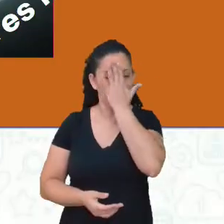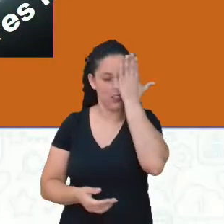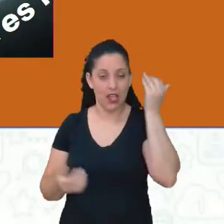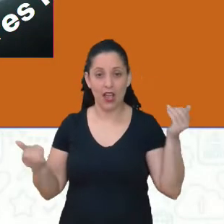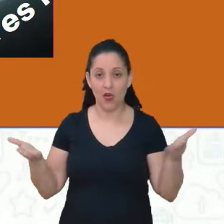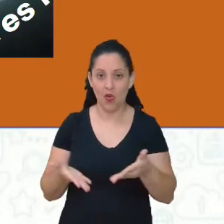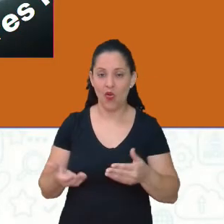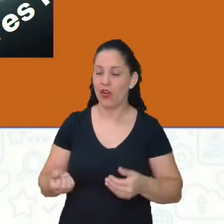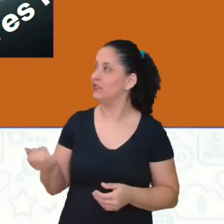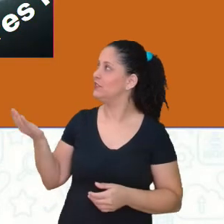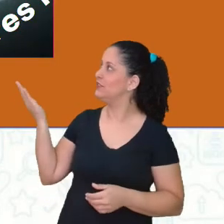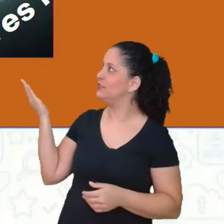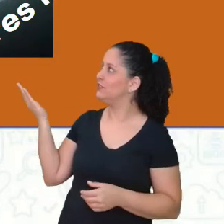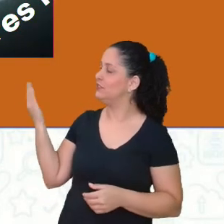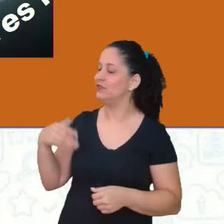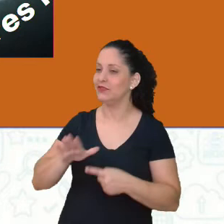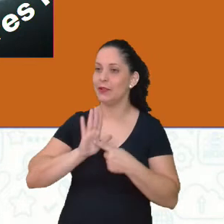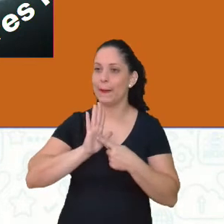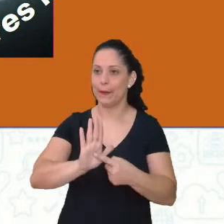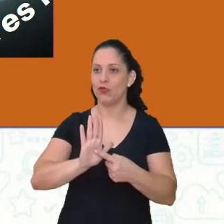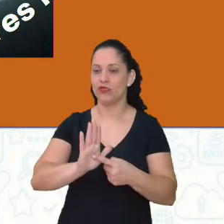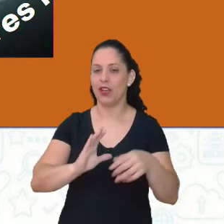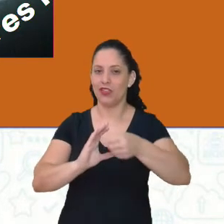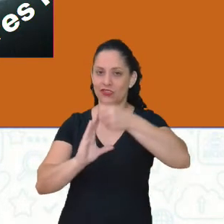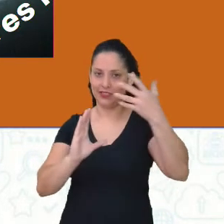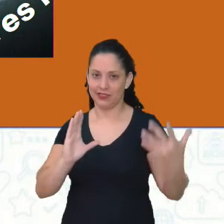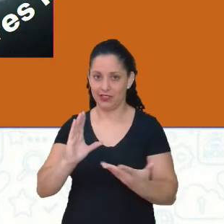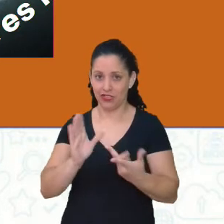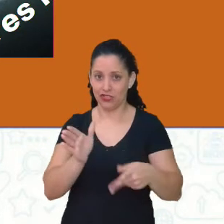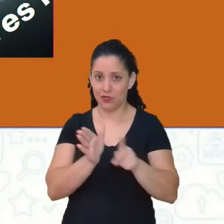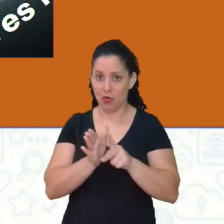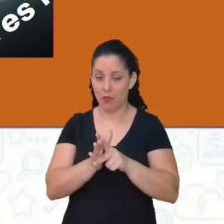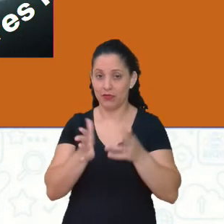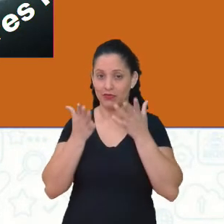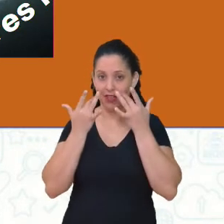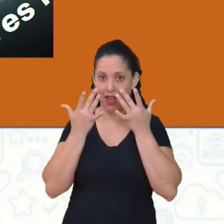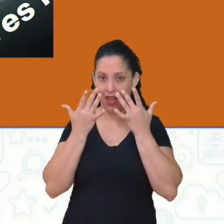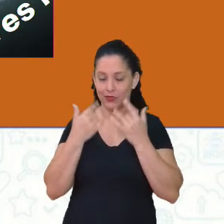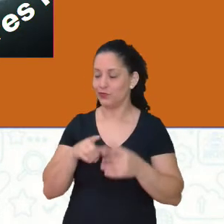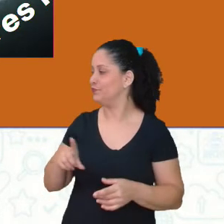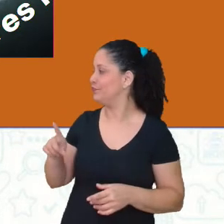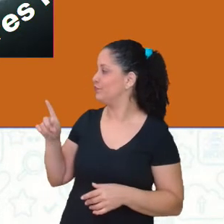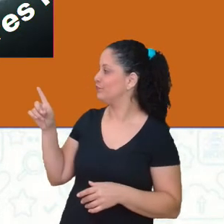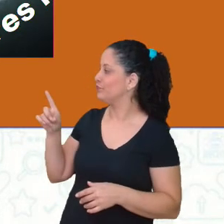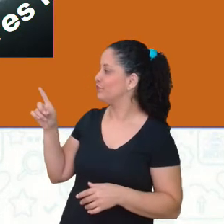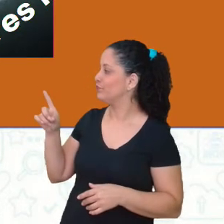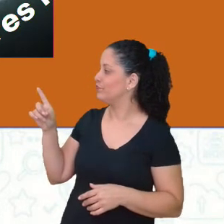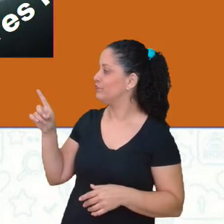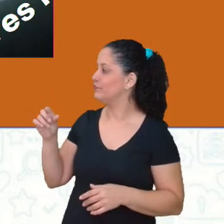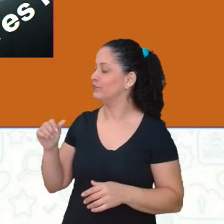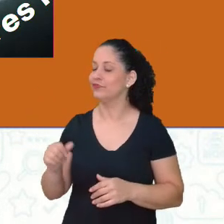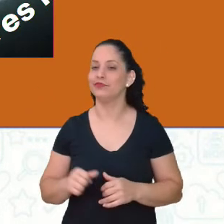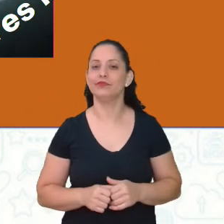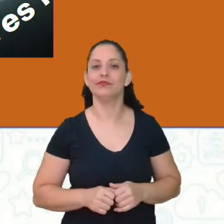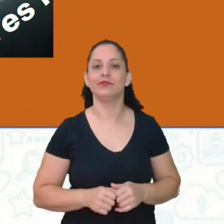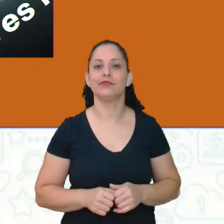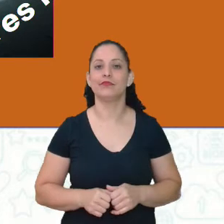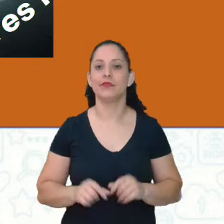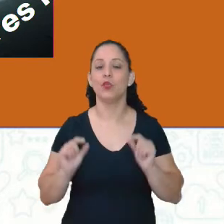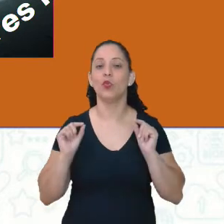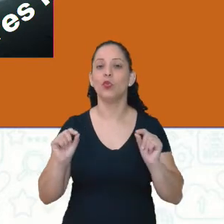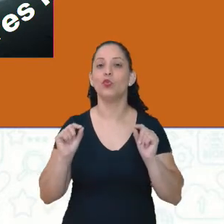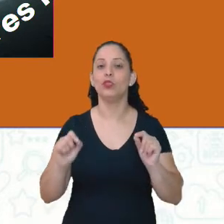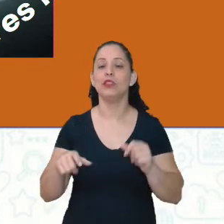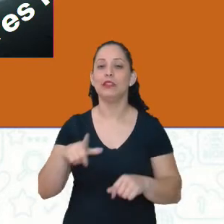nessa imagem, a gente vai falar um pouquinho dos elementos do teatro, os elementos complementares. A gente falou no início, né? A gente já